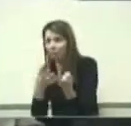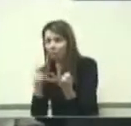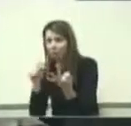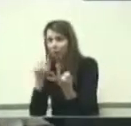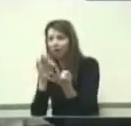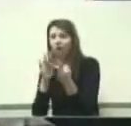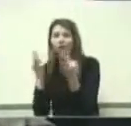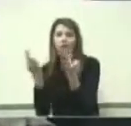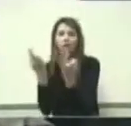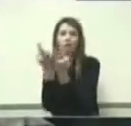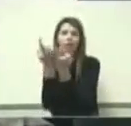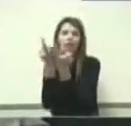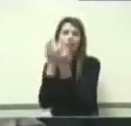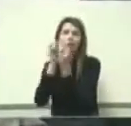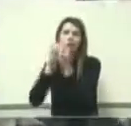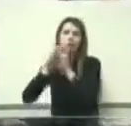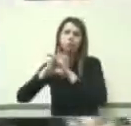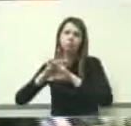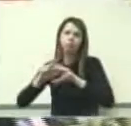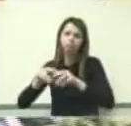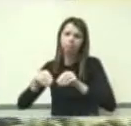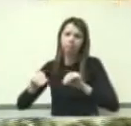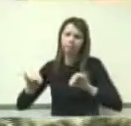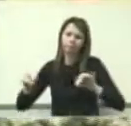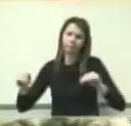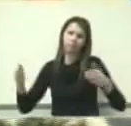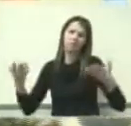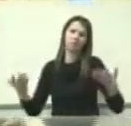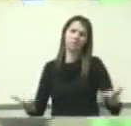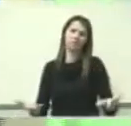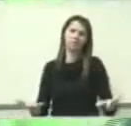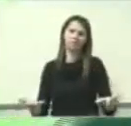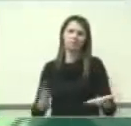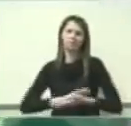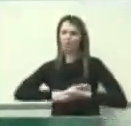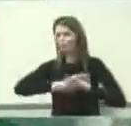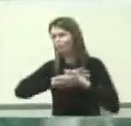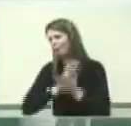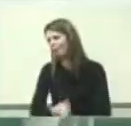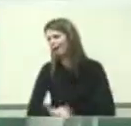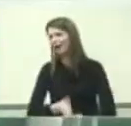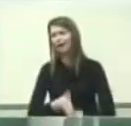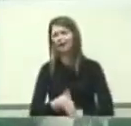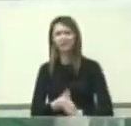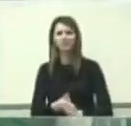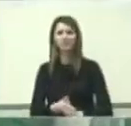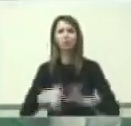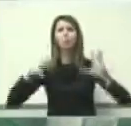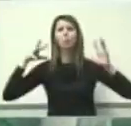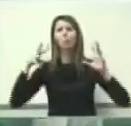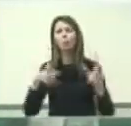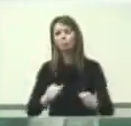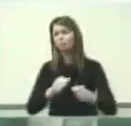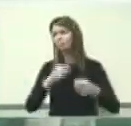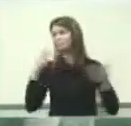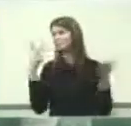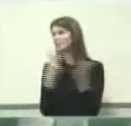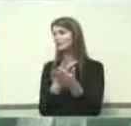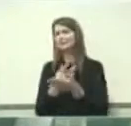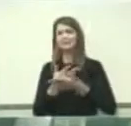o que Você desenhou e sonhou para sua família está realmente se diluindo se